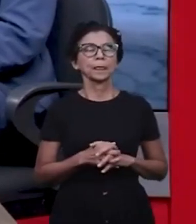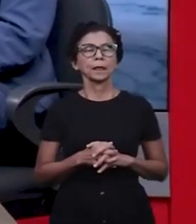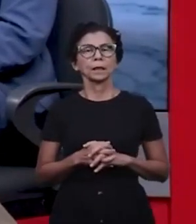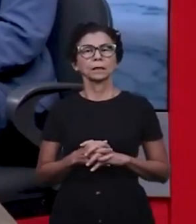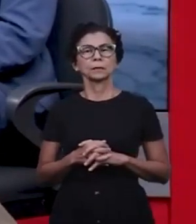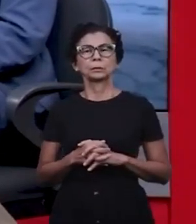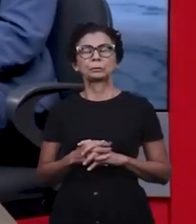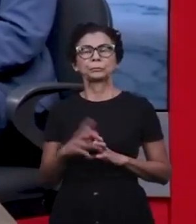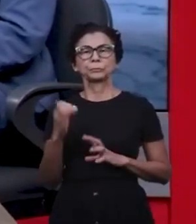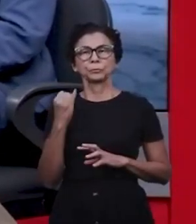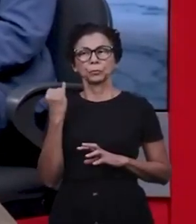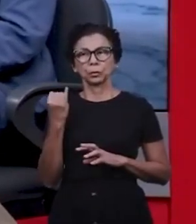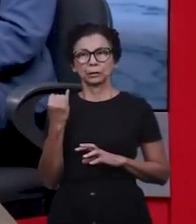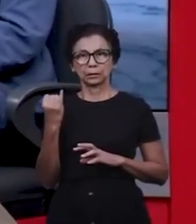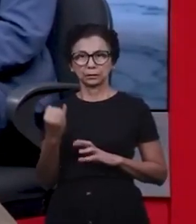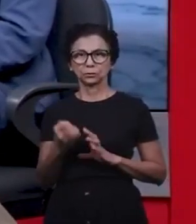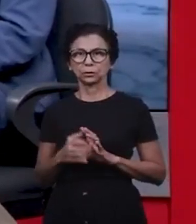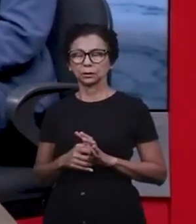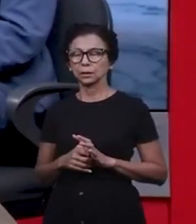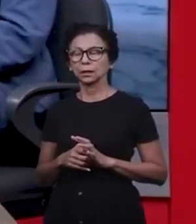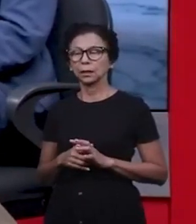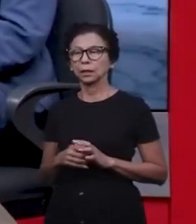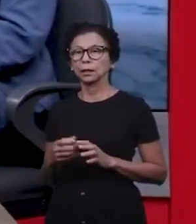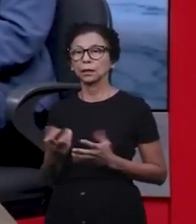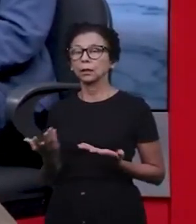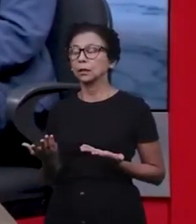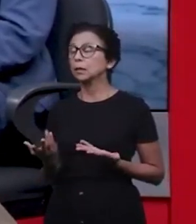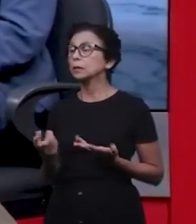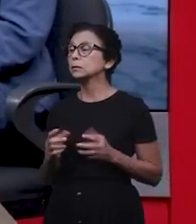aqui quais são as doutrinas, né? Na verdade,